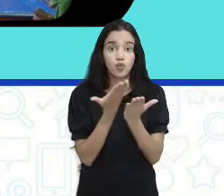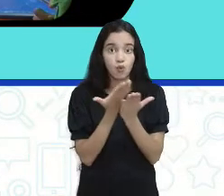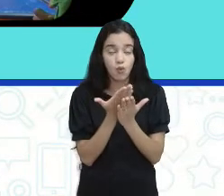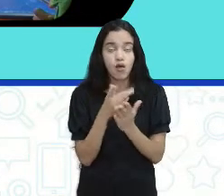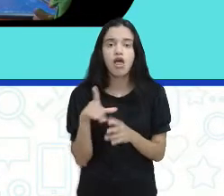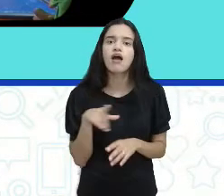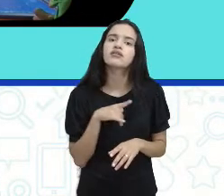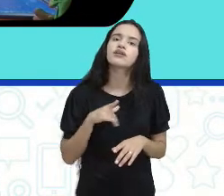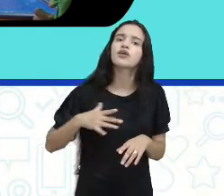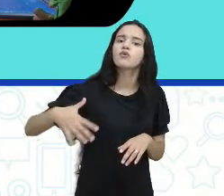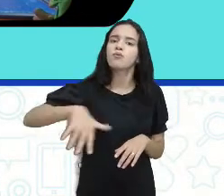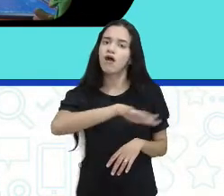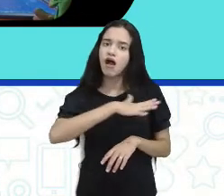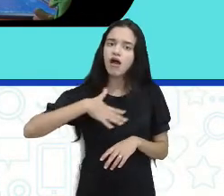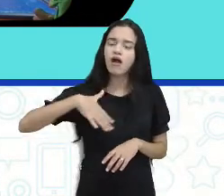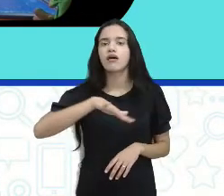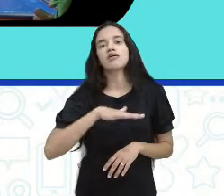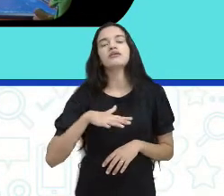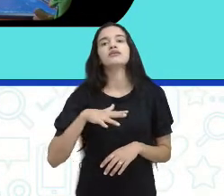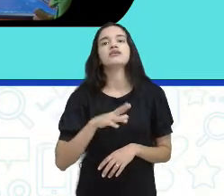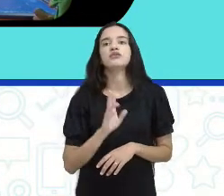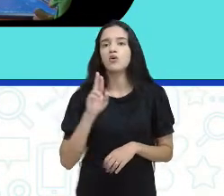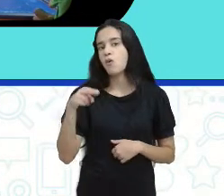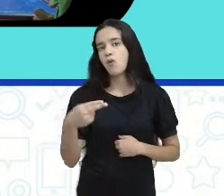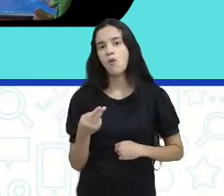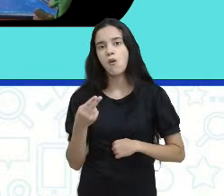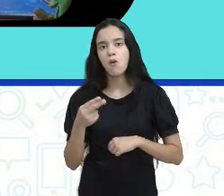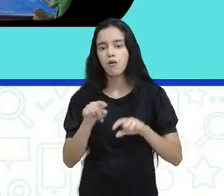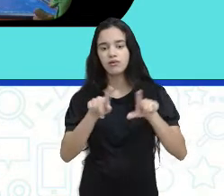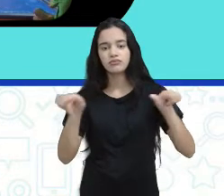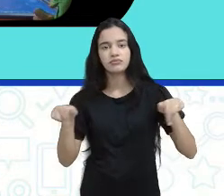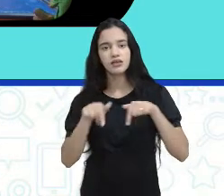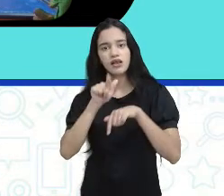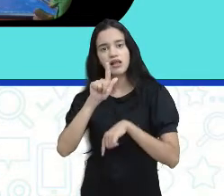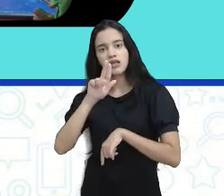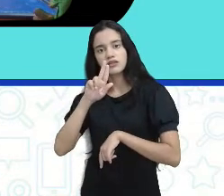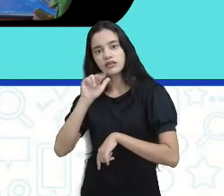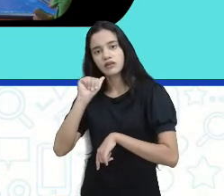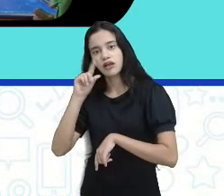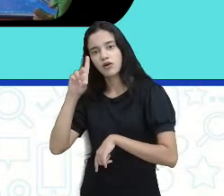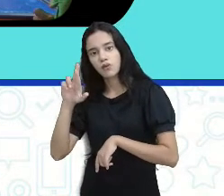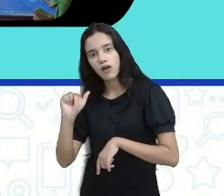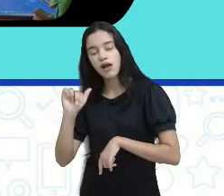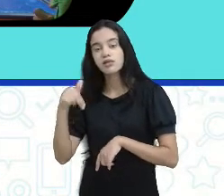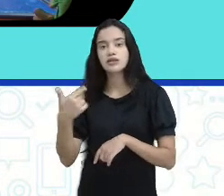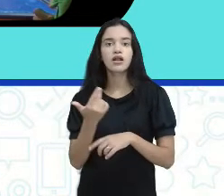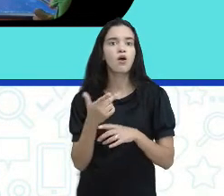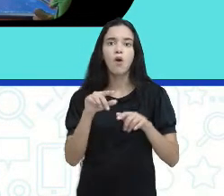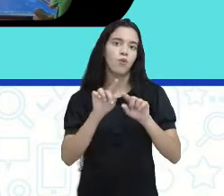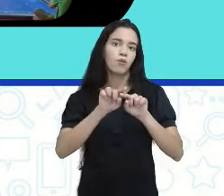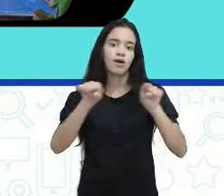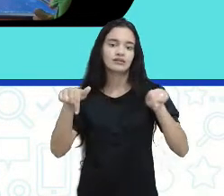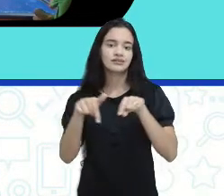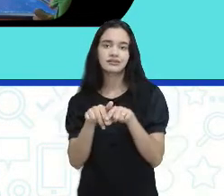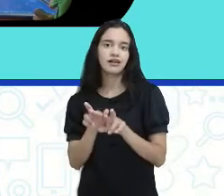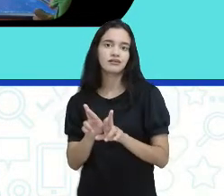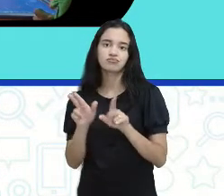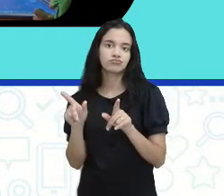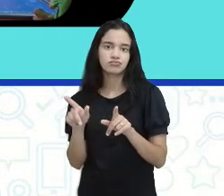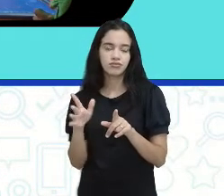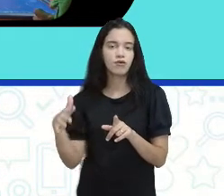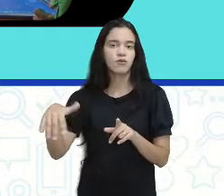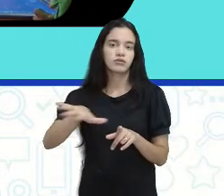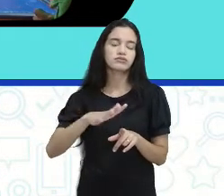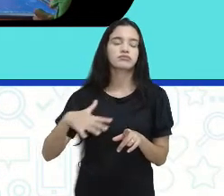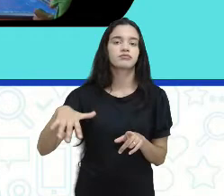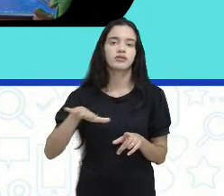tem um espaço, né, ou até mesmo que não seja na quadra, mas seja uma outra sala, aí, né, um outro